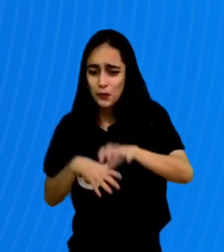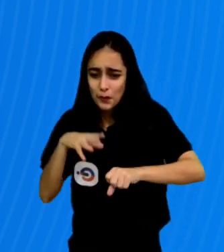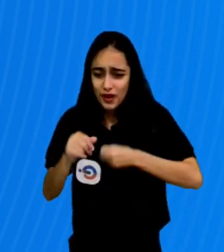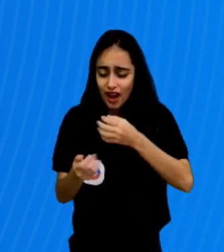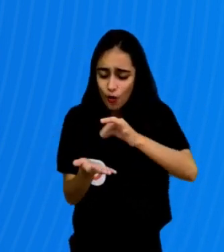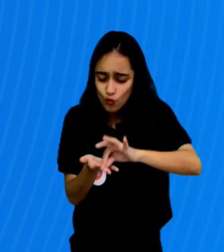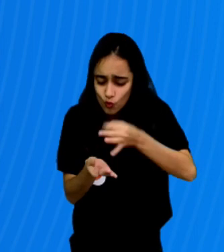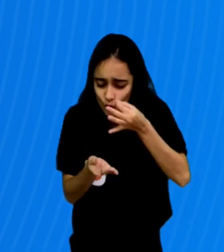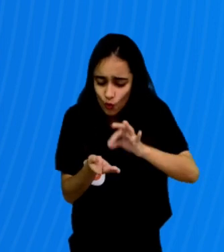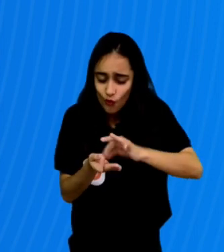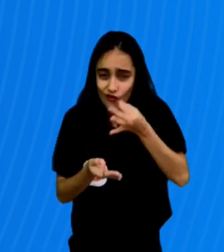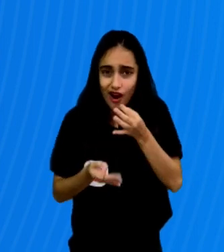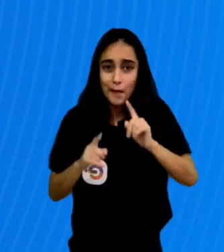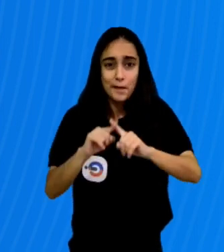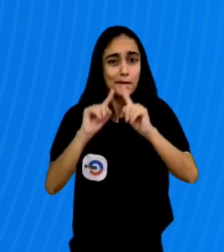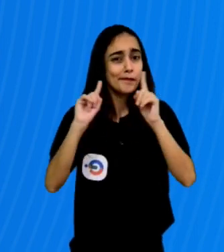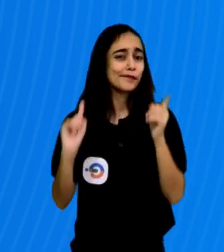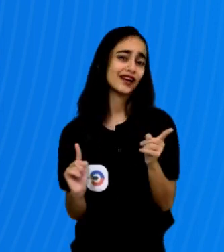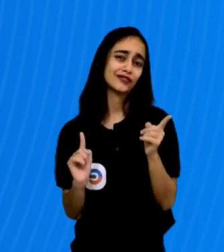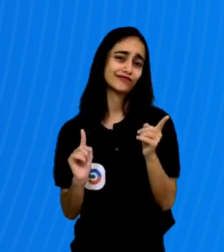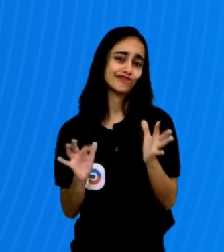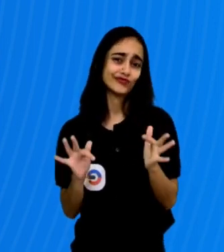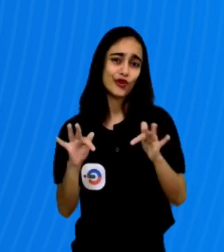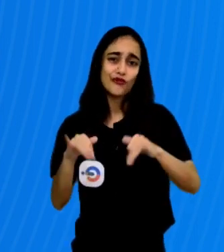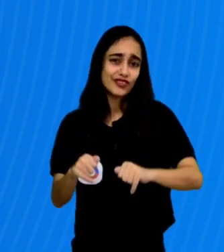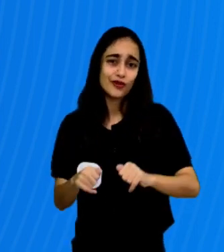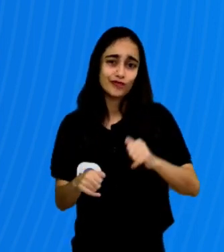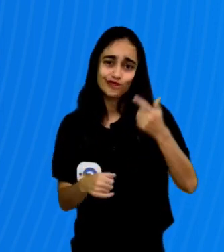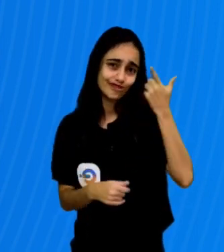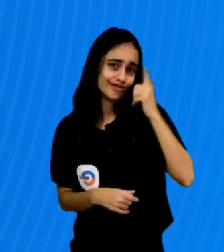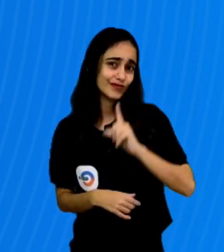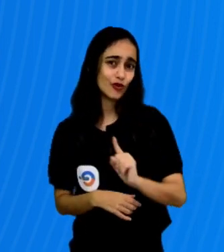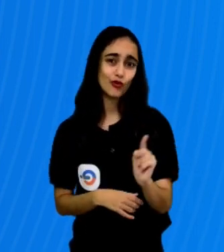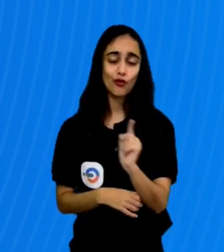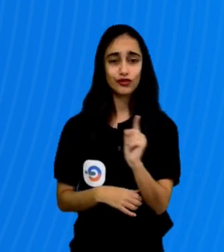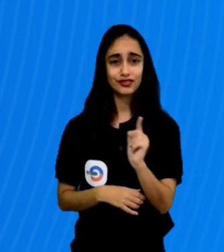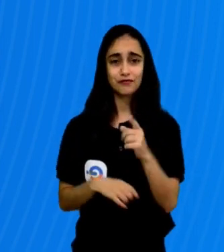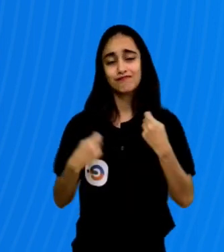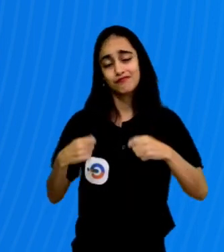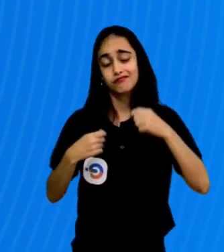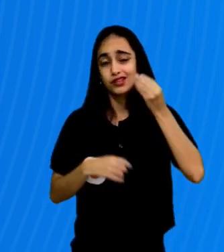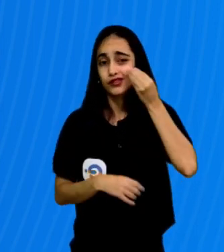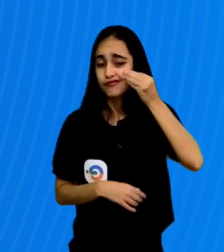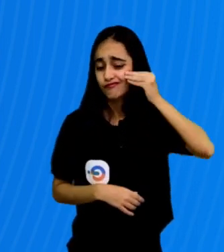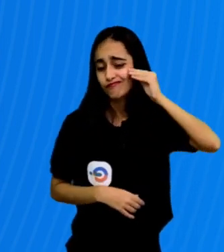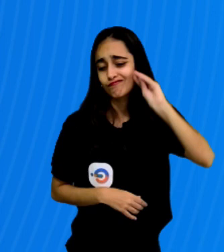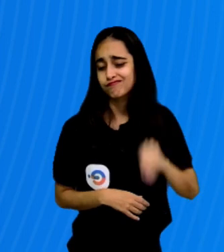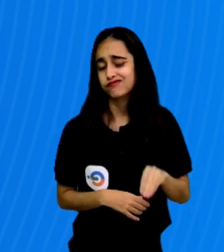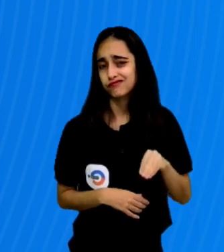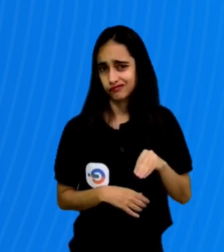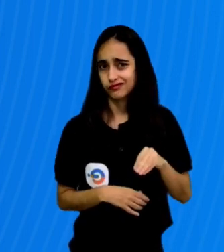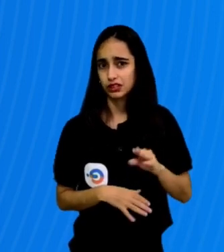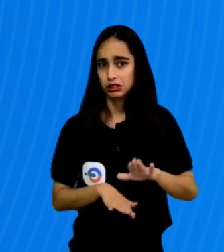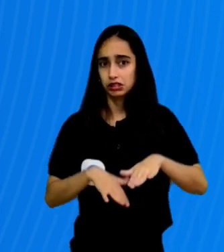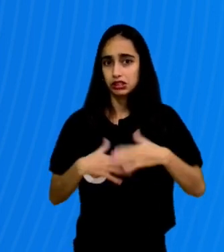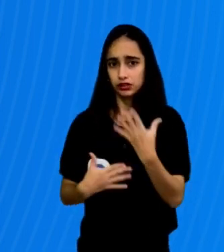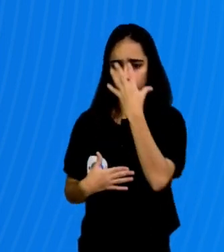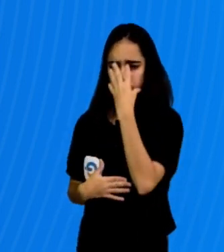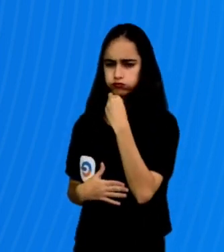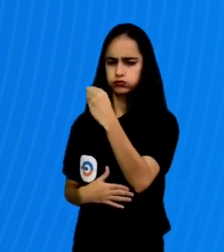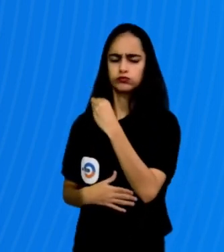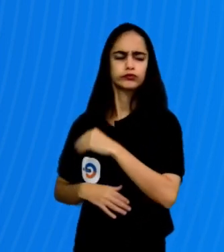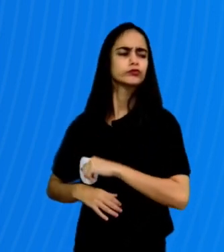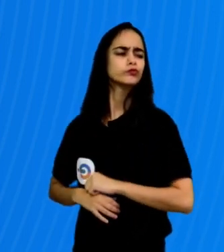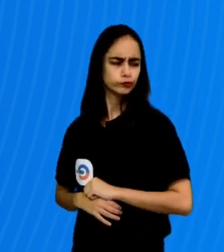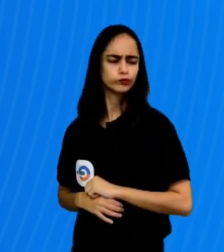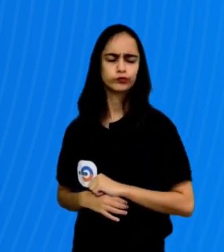tentador, mas, por fim, teve de desistir e saiu andando com o nariz para o alto,